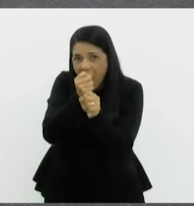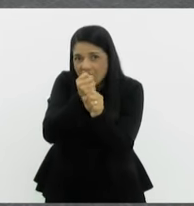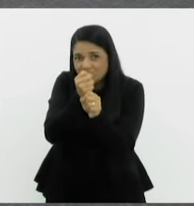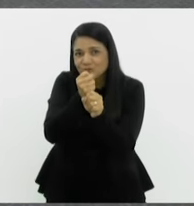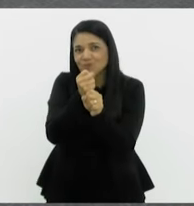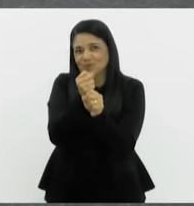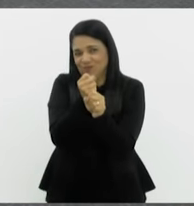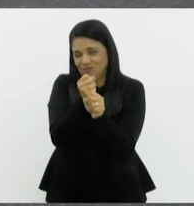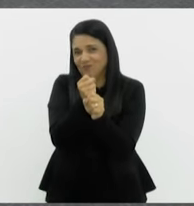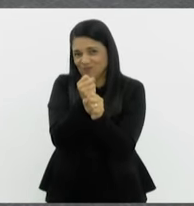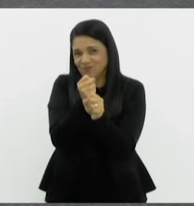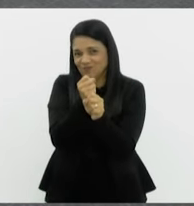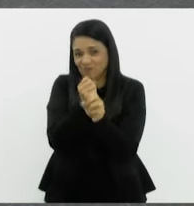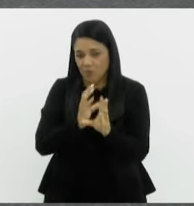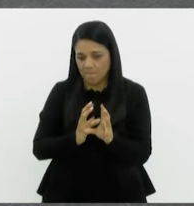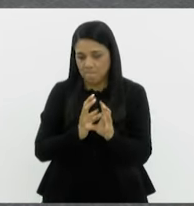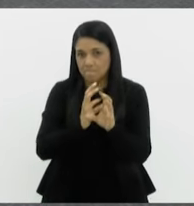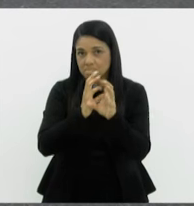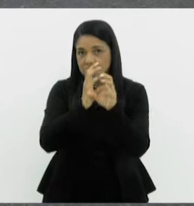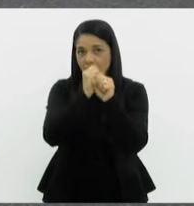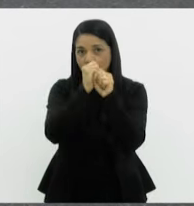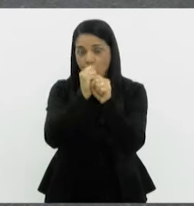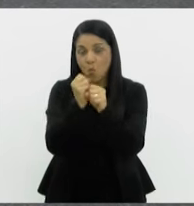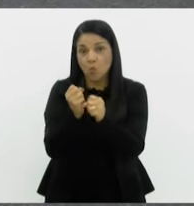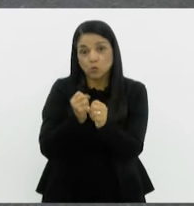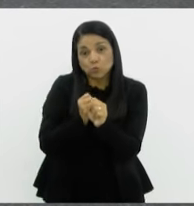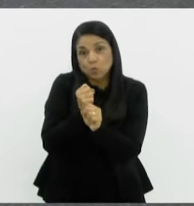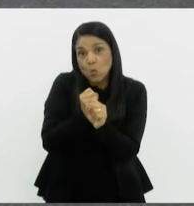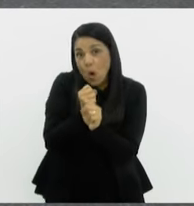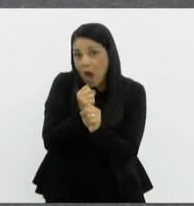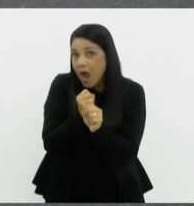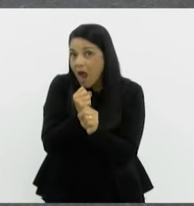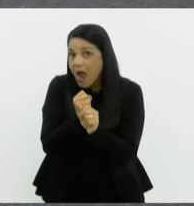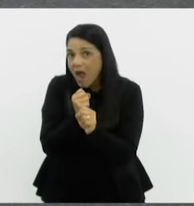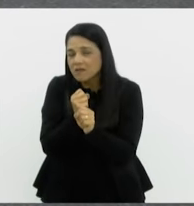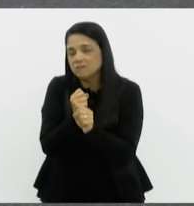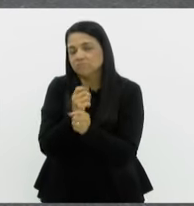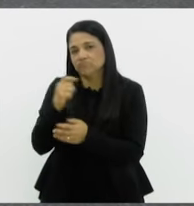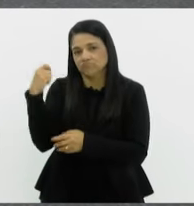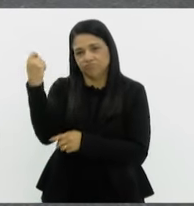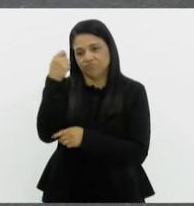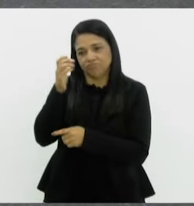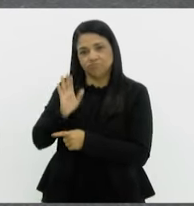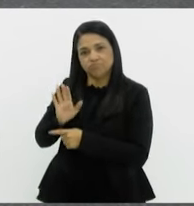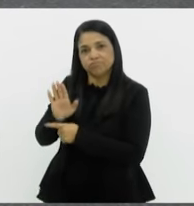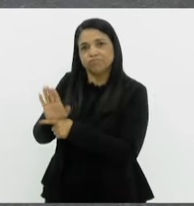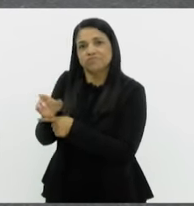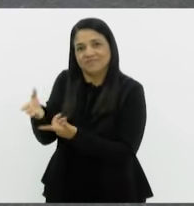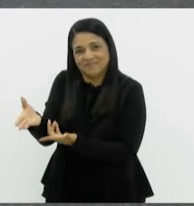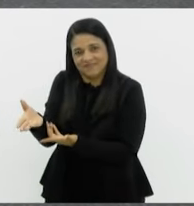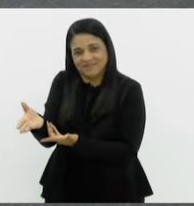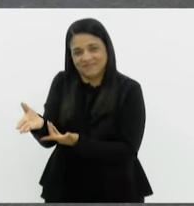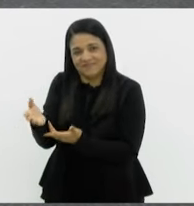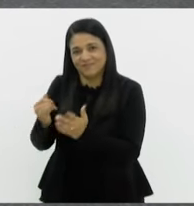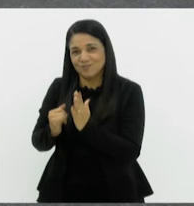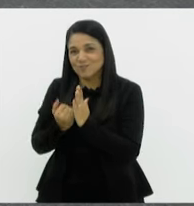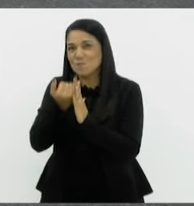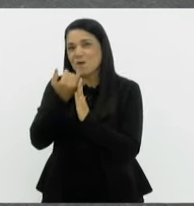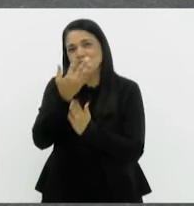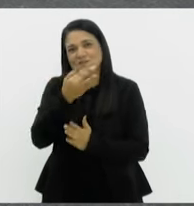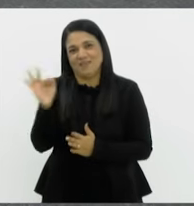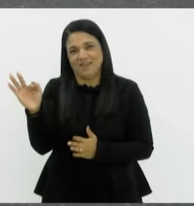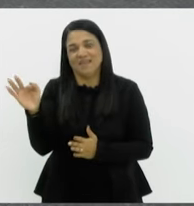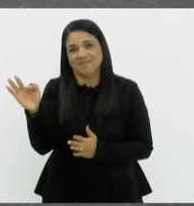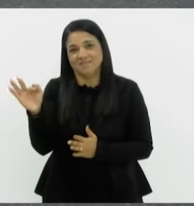nobre do presidente Lula, toda a arrecadação do ano para o Rio Grande do Sul dos impostos federais.